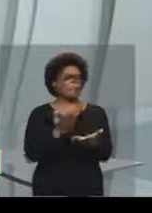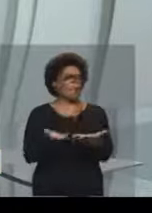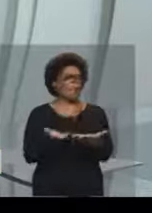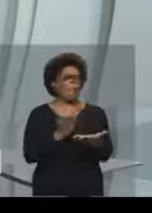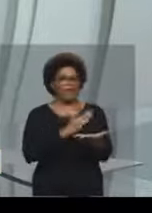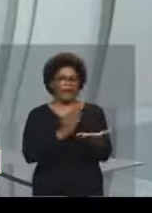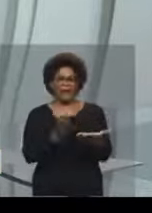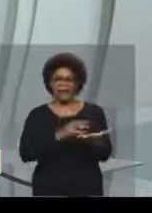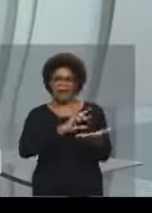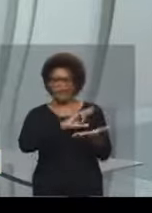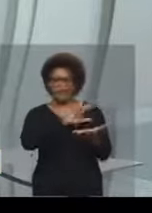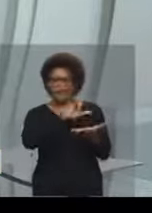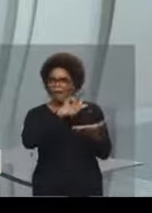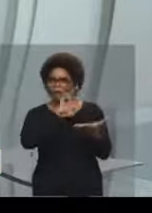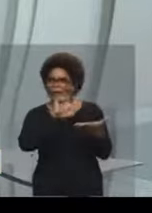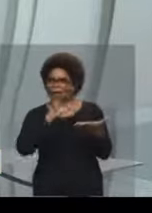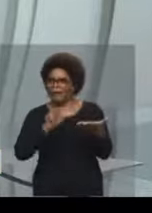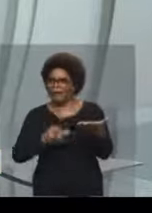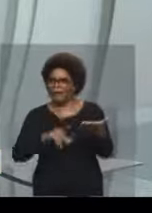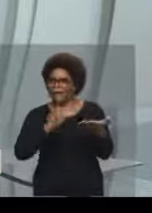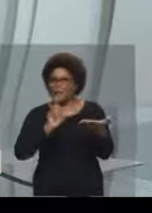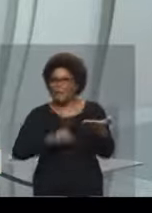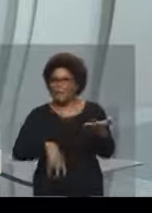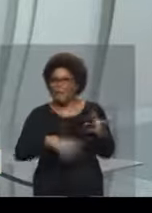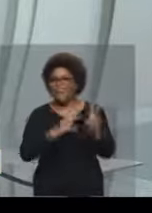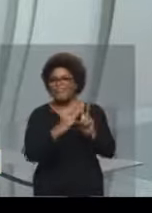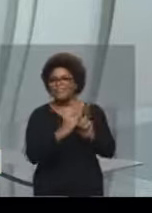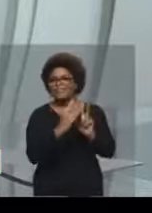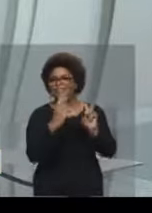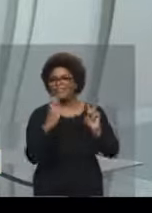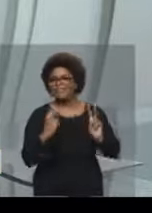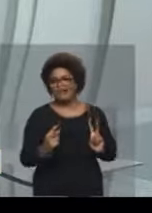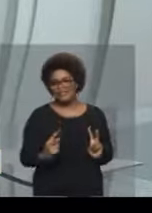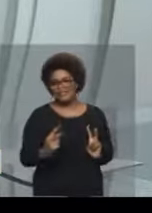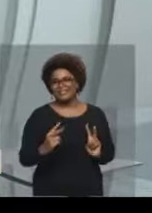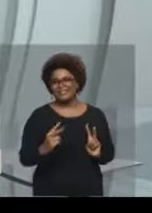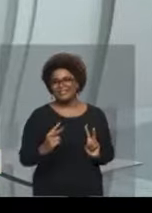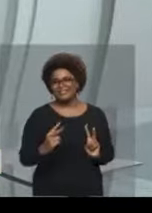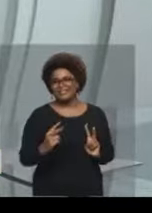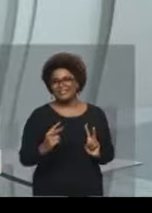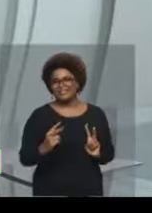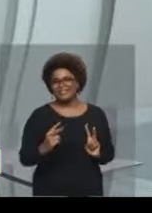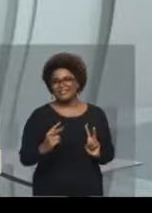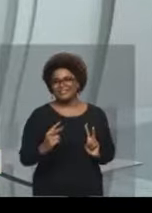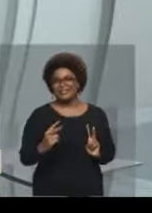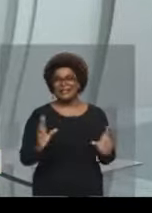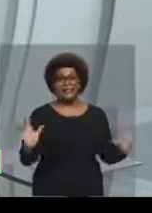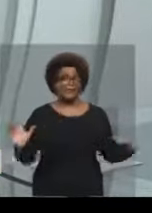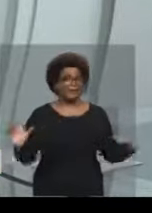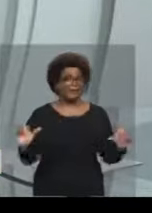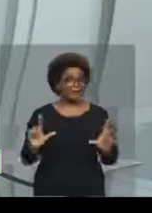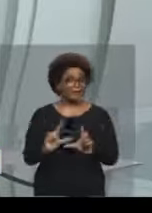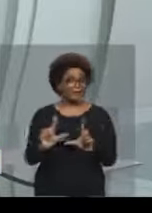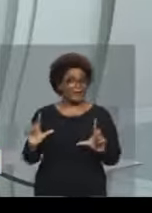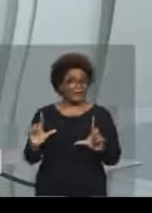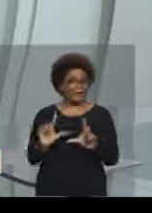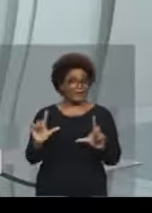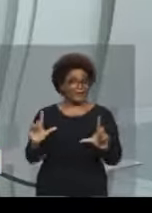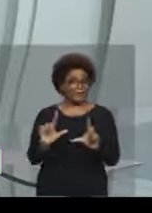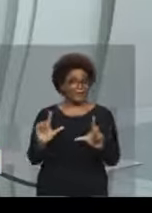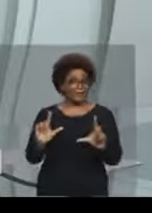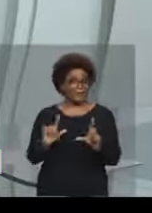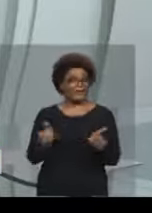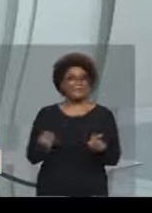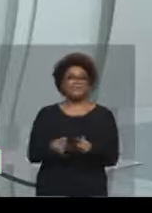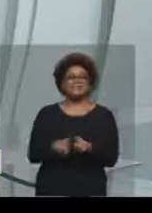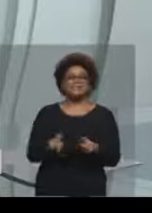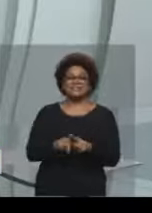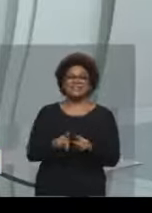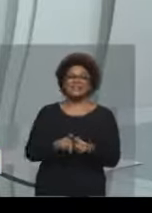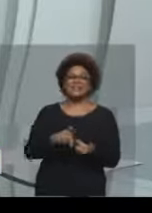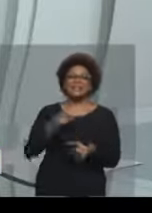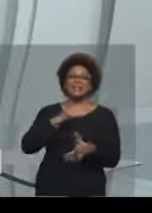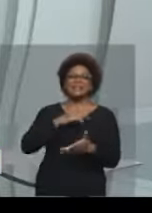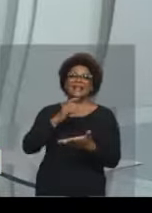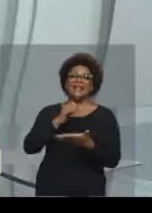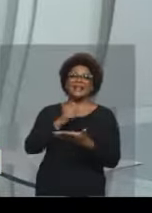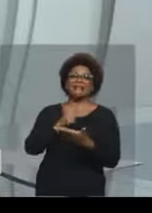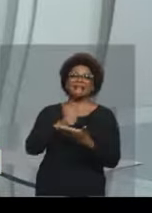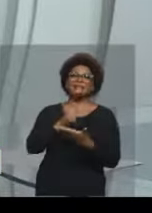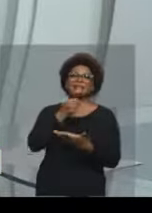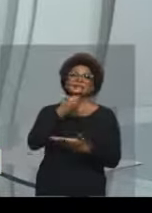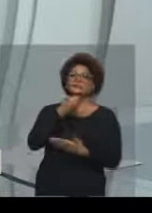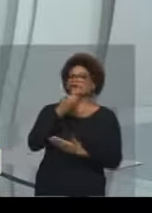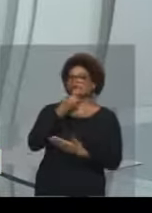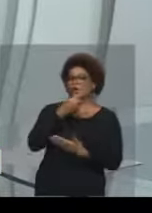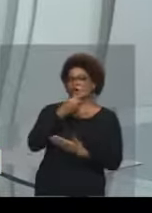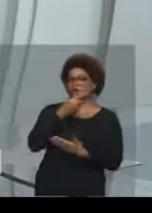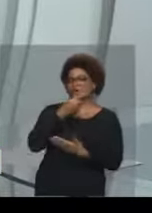várias revistas também virtuais, então nós vamos encontrar, na televisão também nós temos, né, o jornal televisivo,